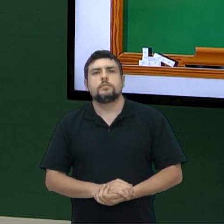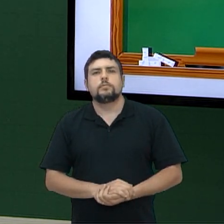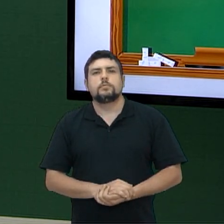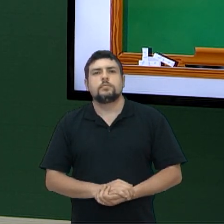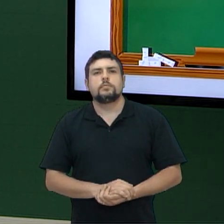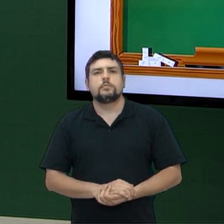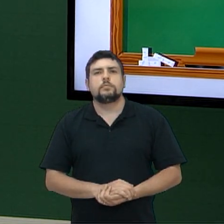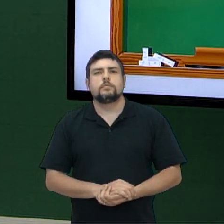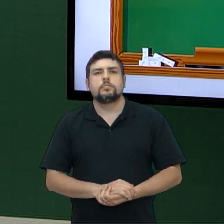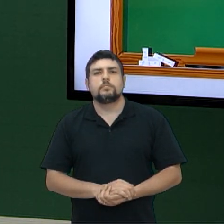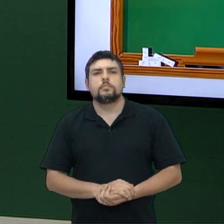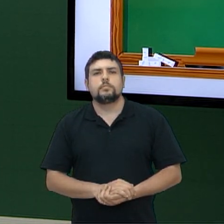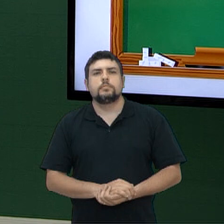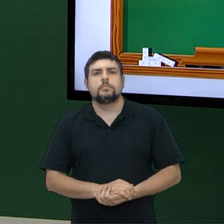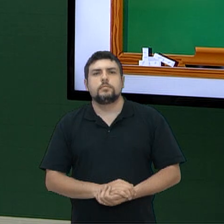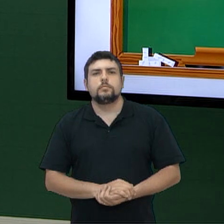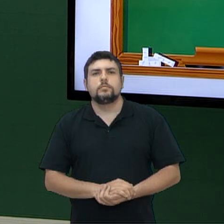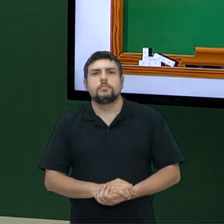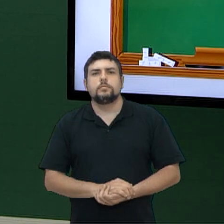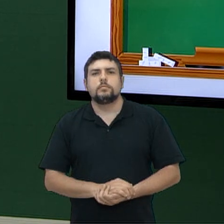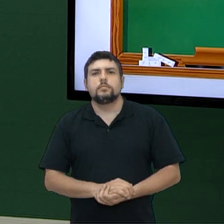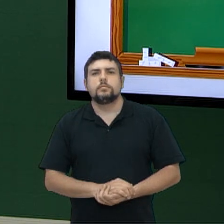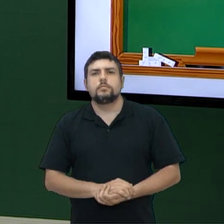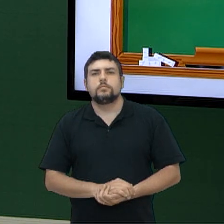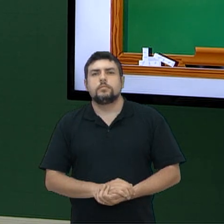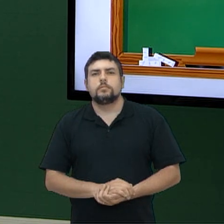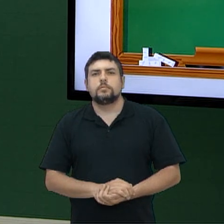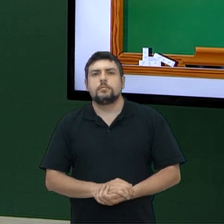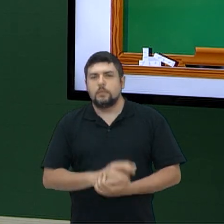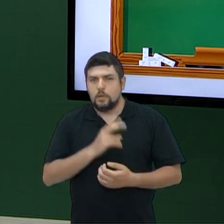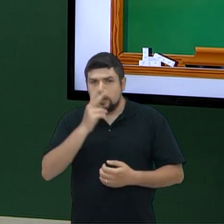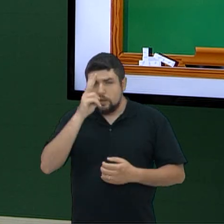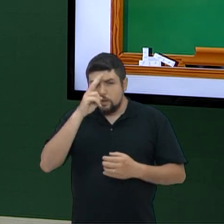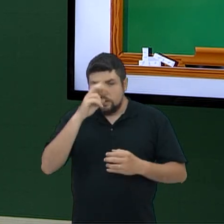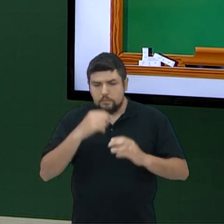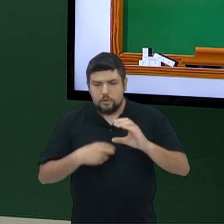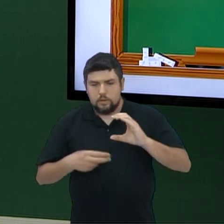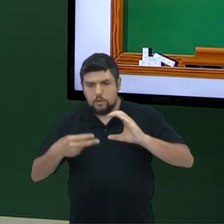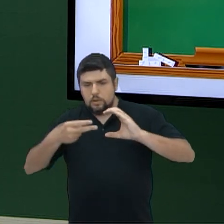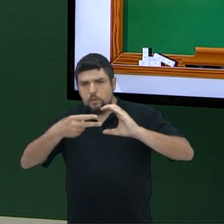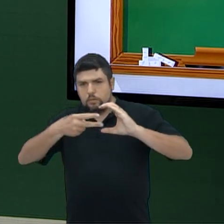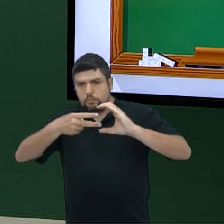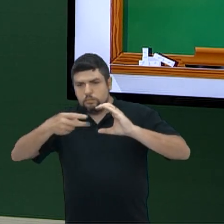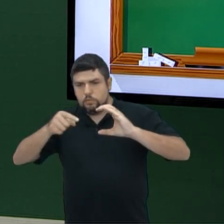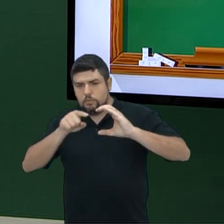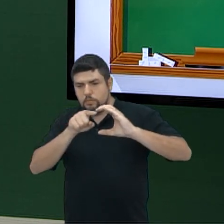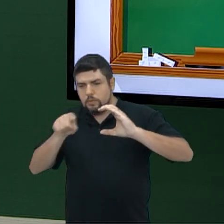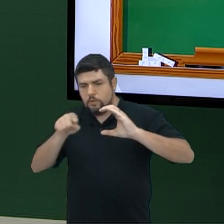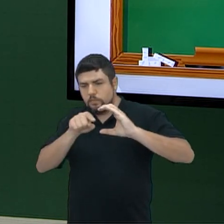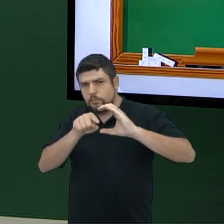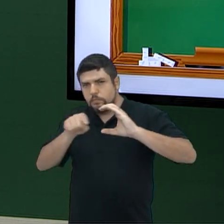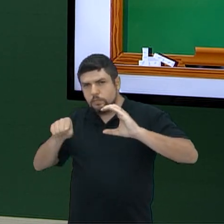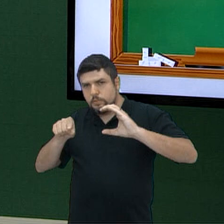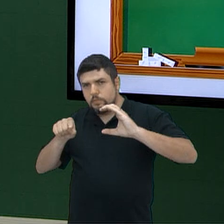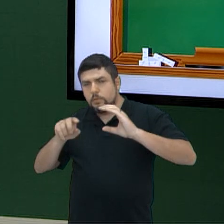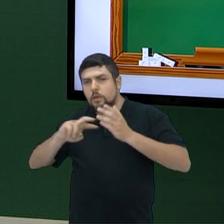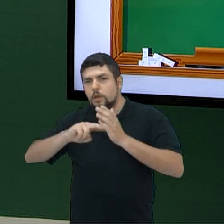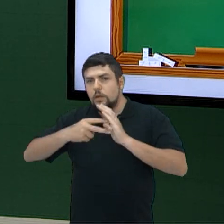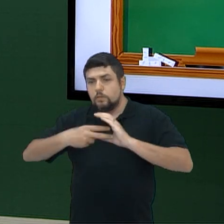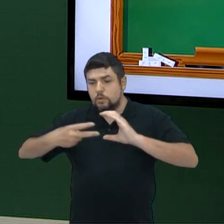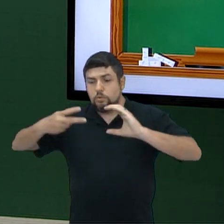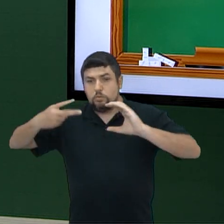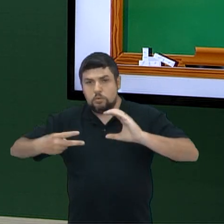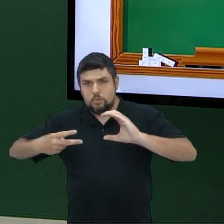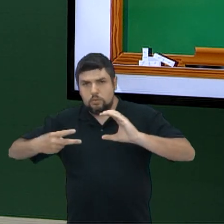aqui. Lembrando que quando tem dois tracinhos, significa então uma ligação dupla.